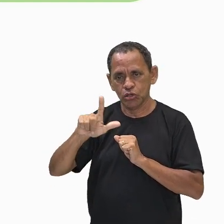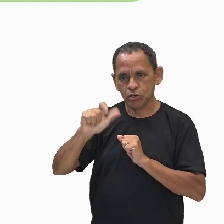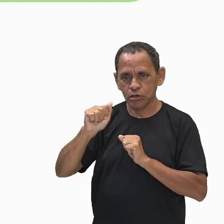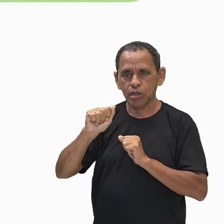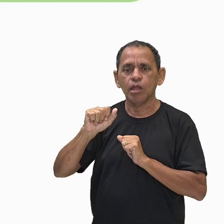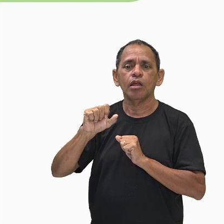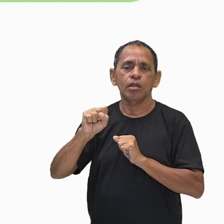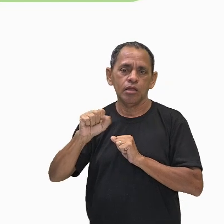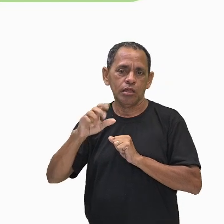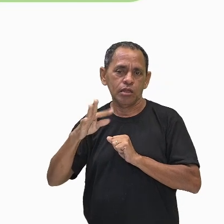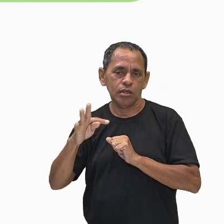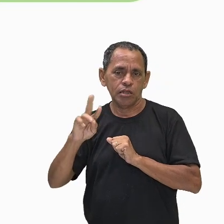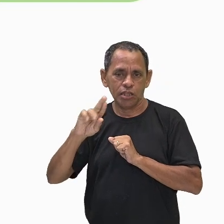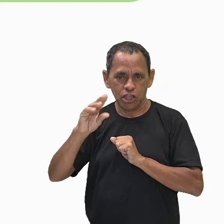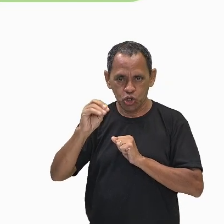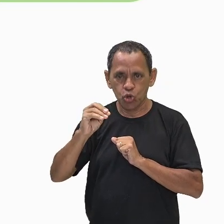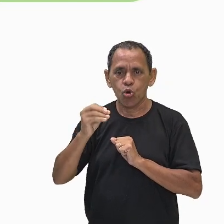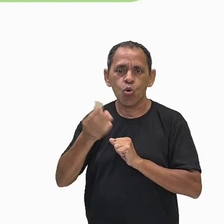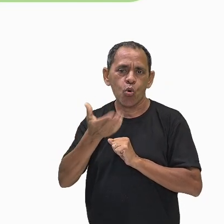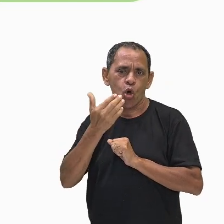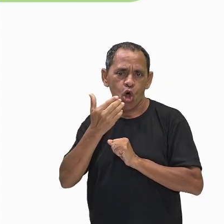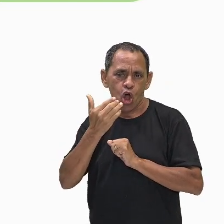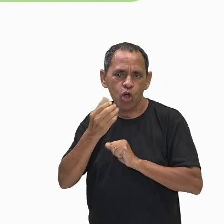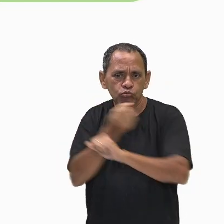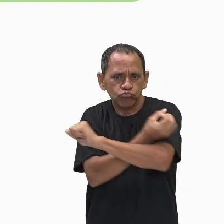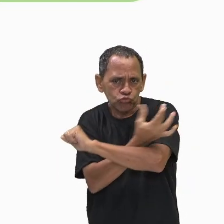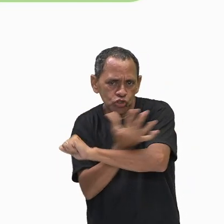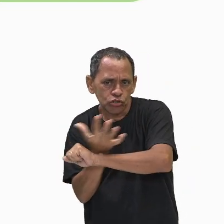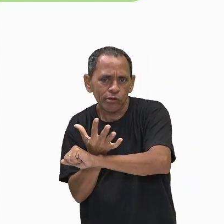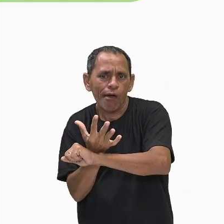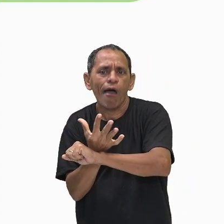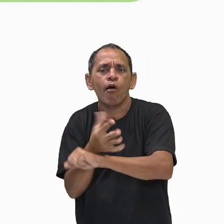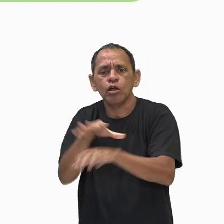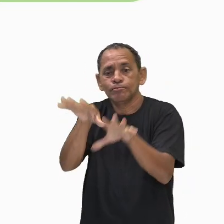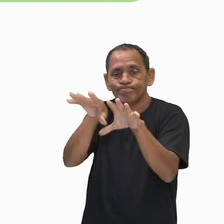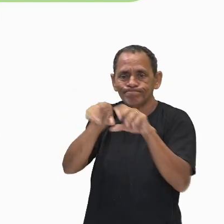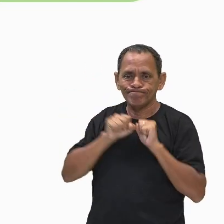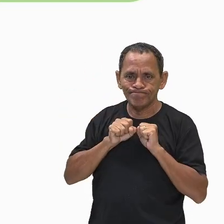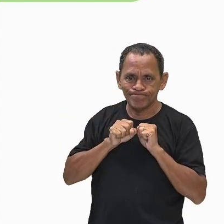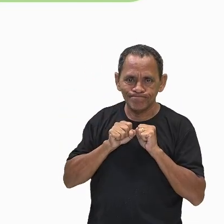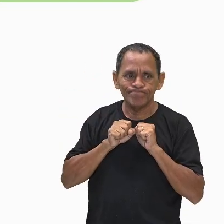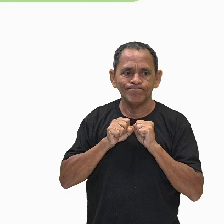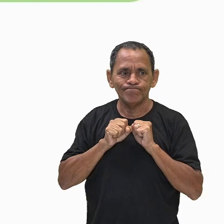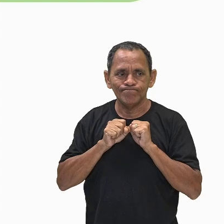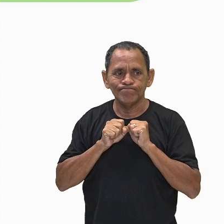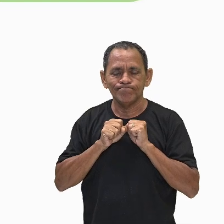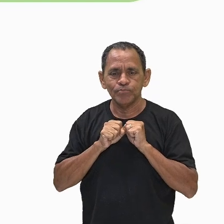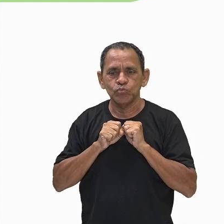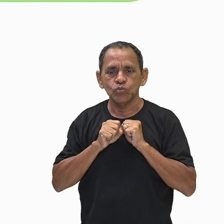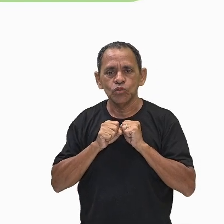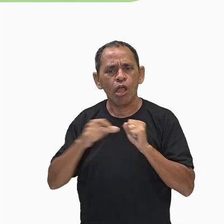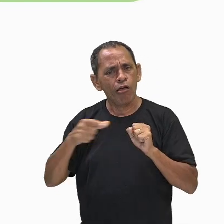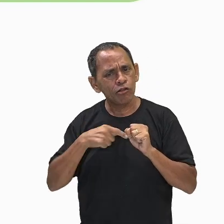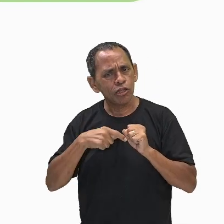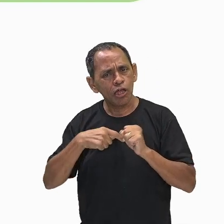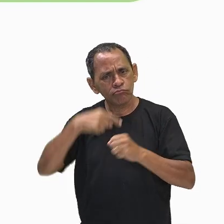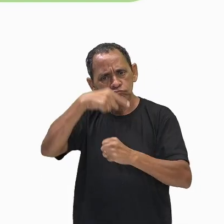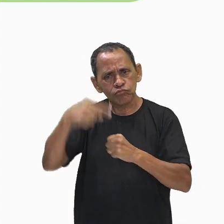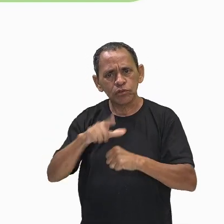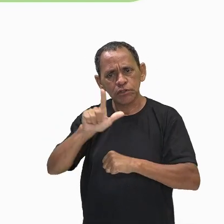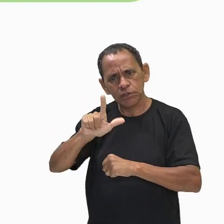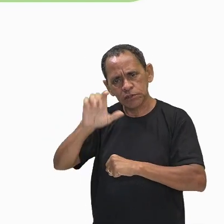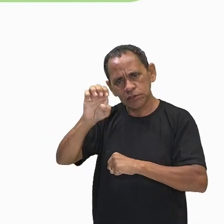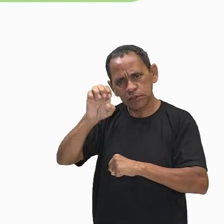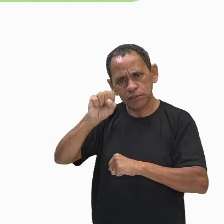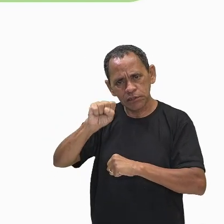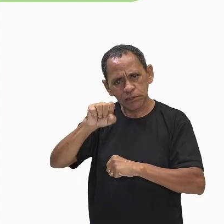se alimentando de um vegetal. E tem dois animais aí, que são chamados de lesma do mar, ou